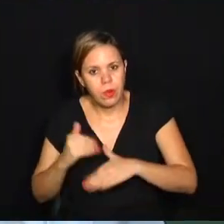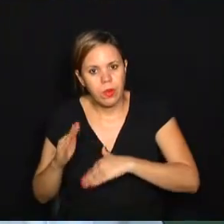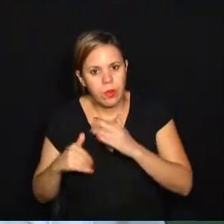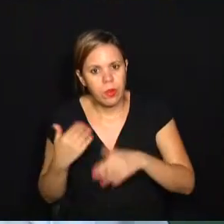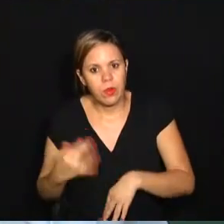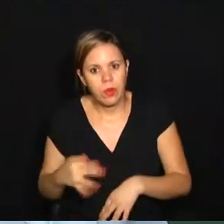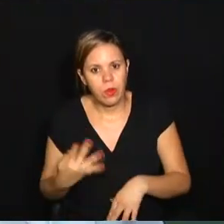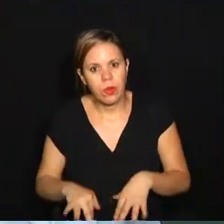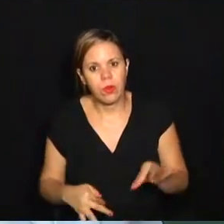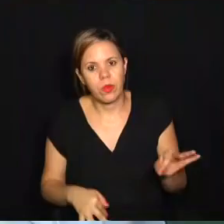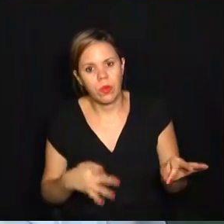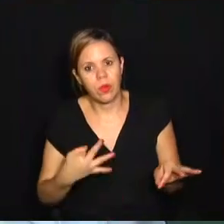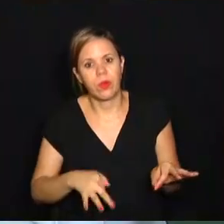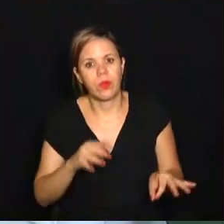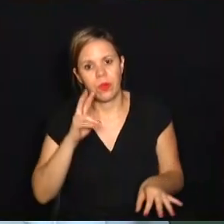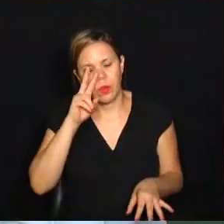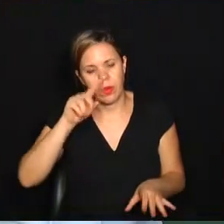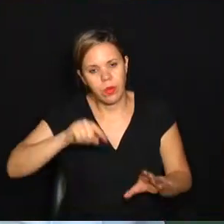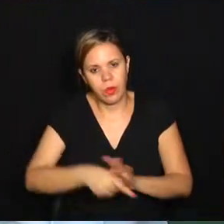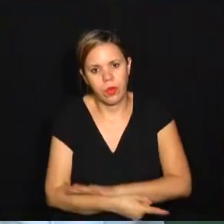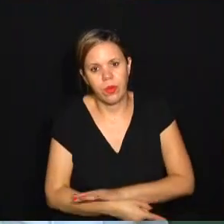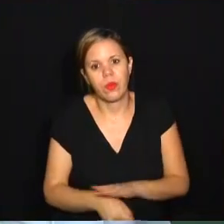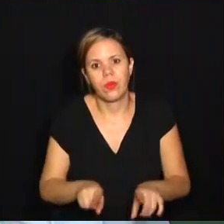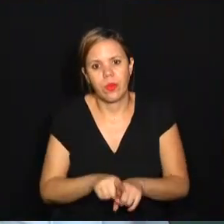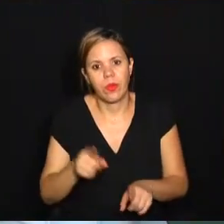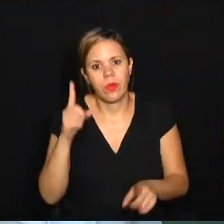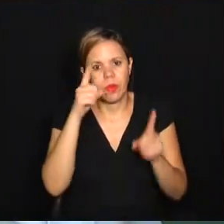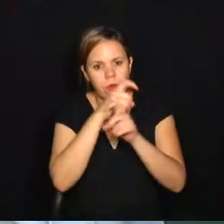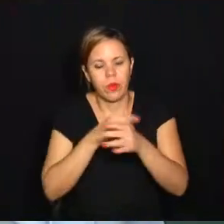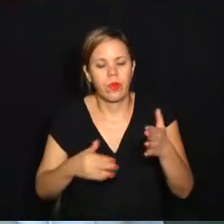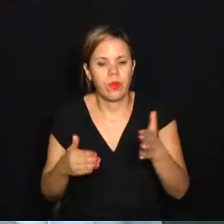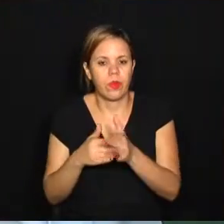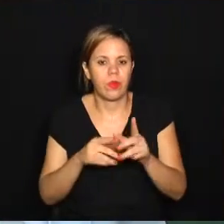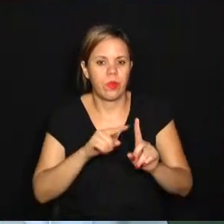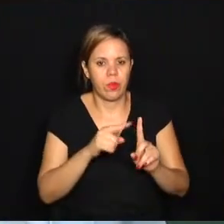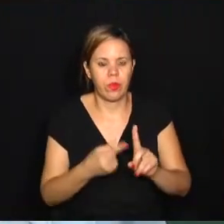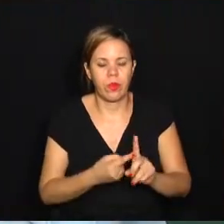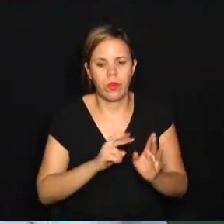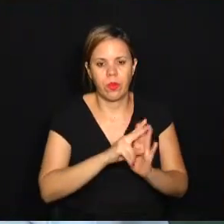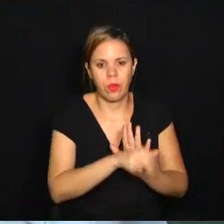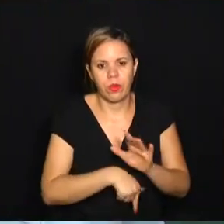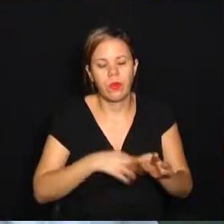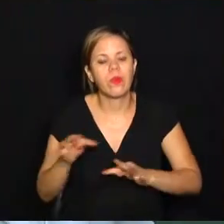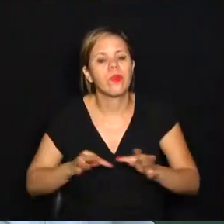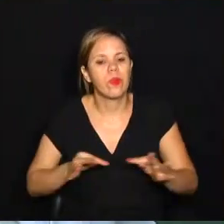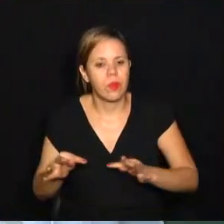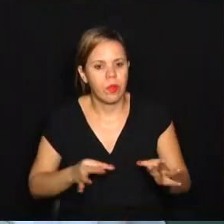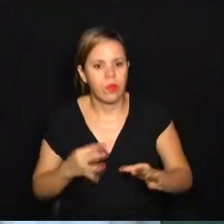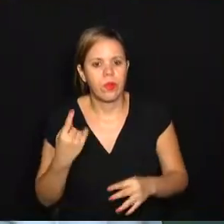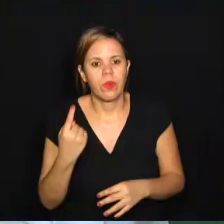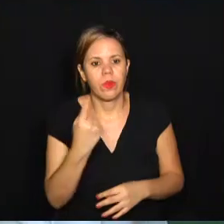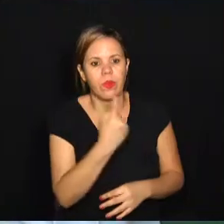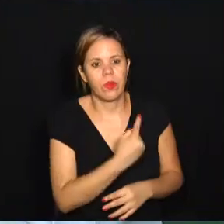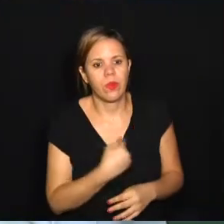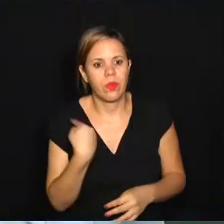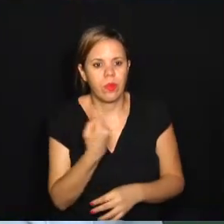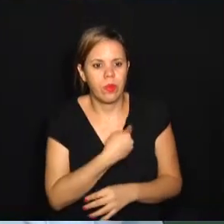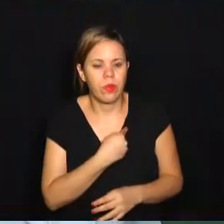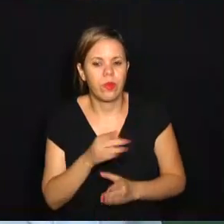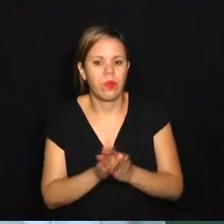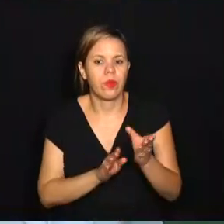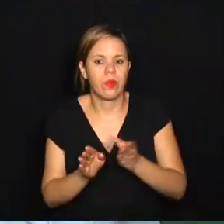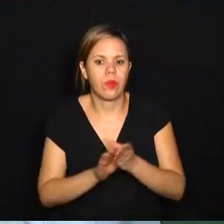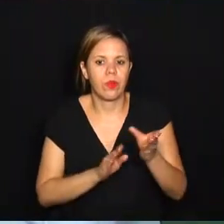dor pélvica crônica e das dificuldades para engravidar. Existem várias formas de tratamento, para cada caso a gente acaba